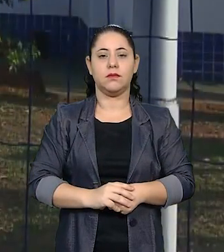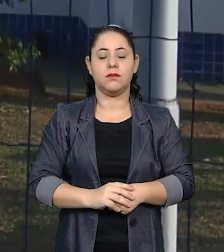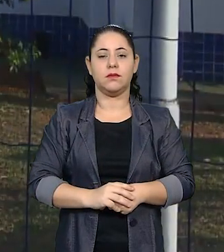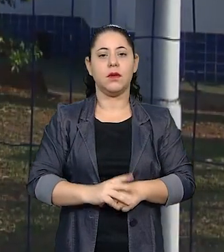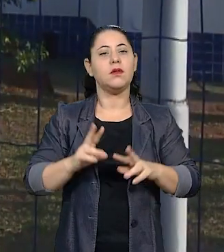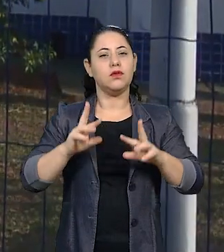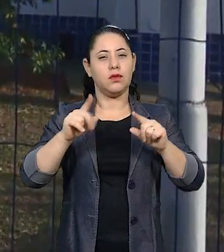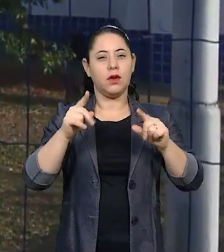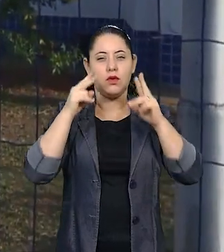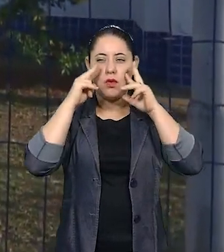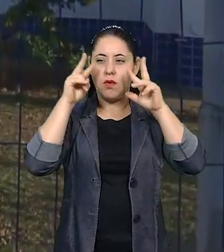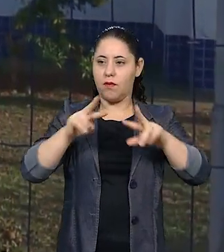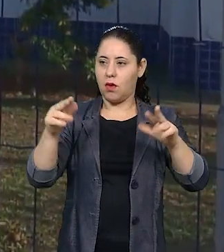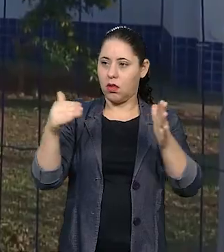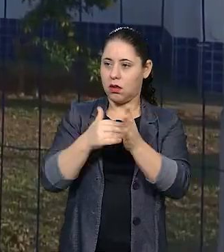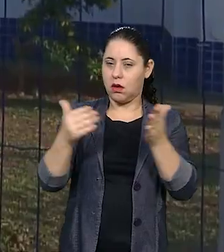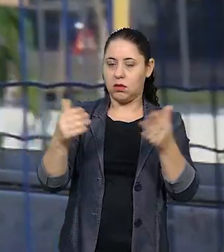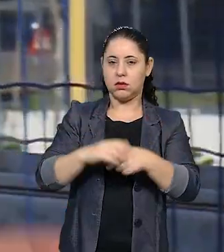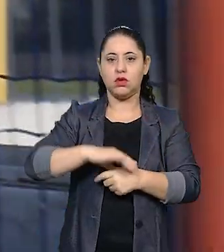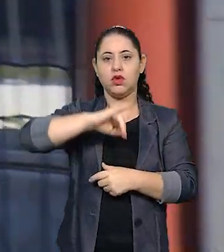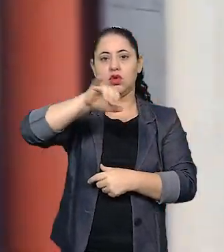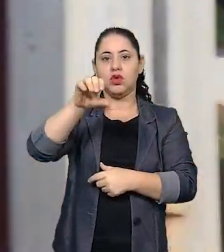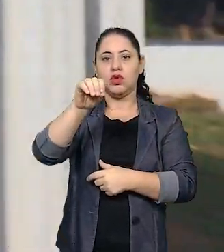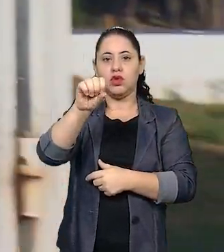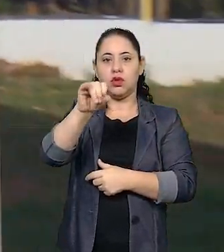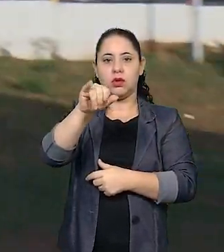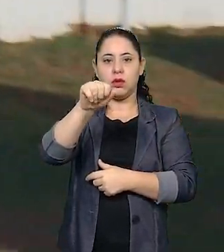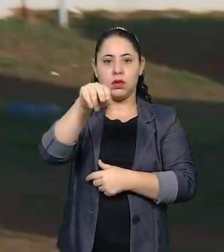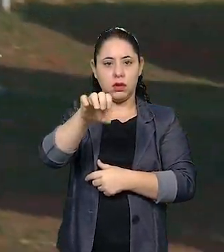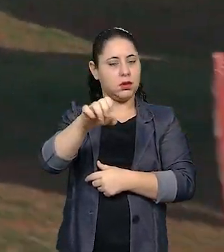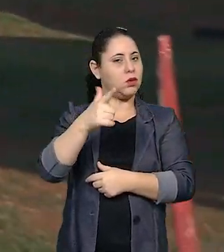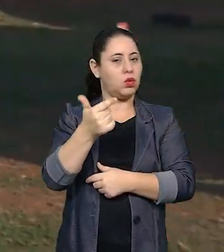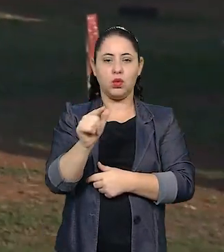ela é feita pelos sindicatos.